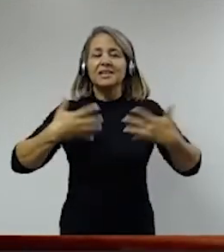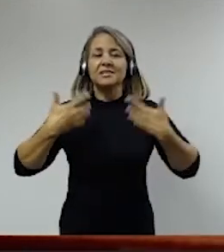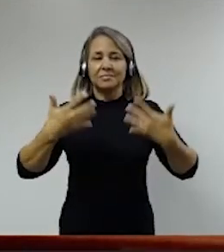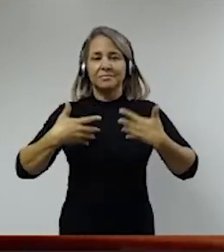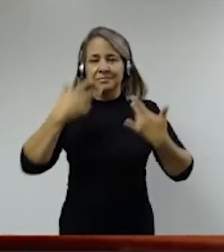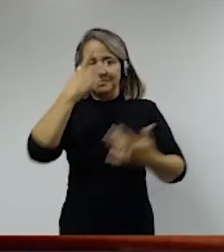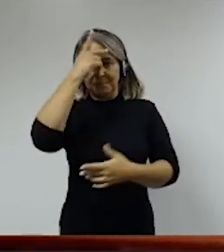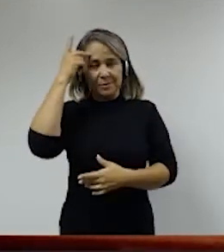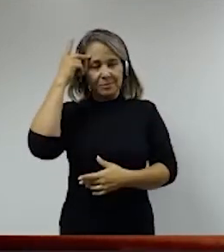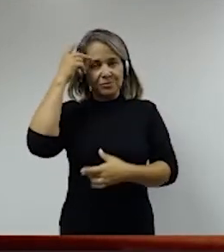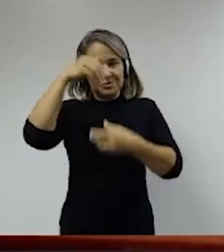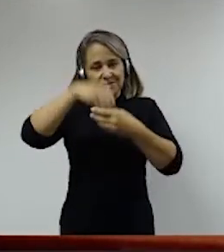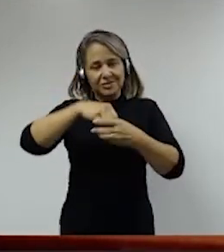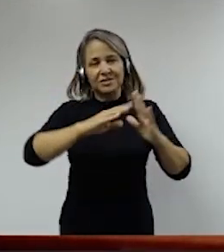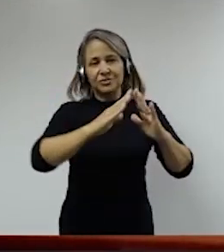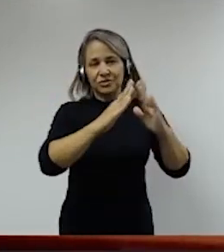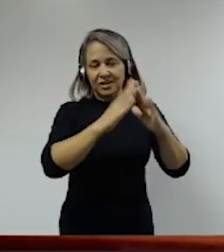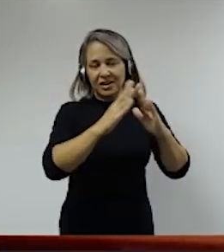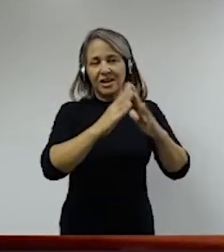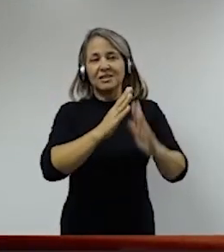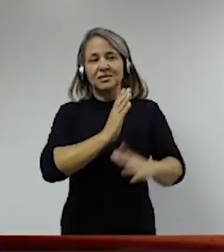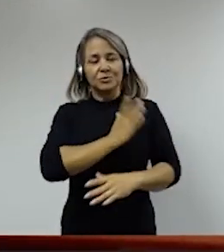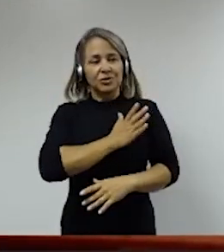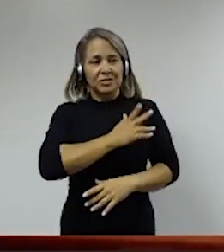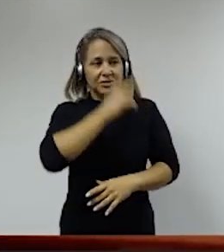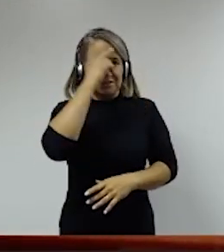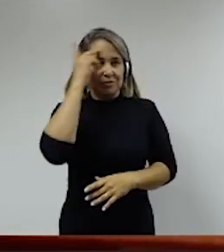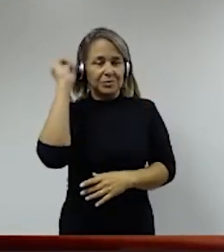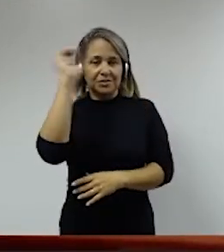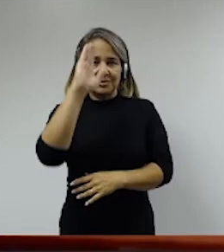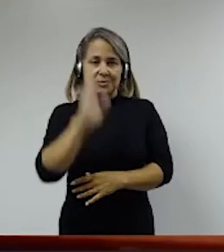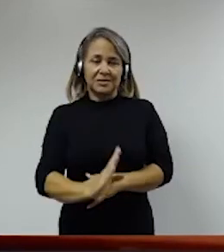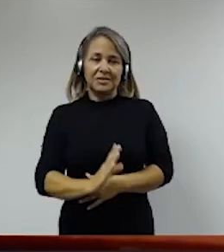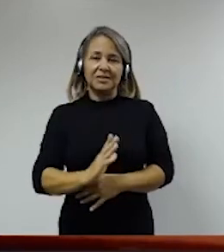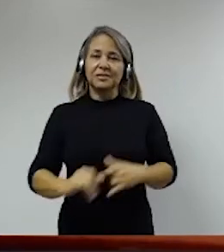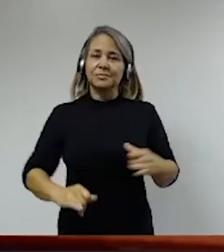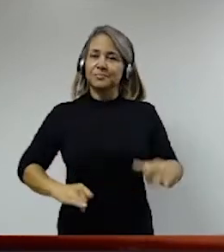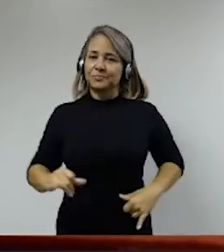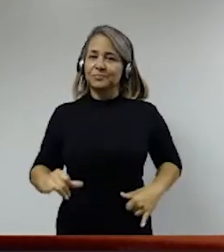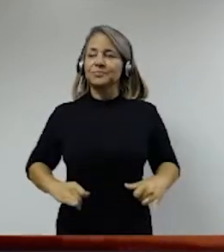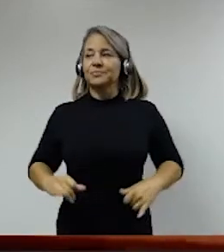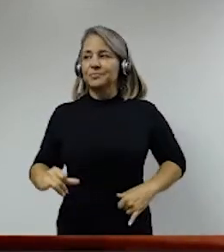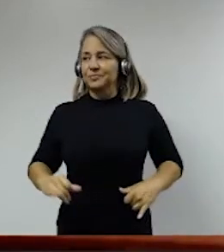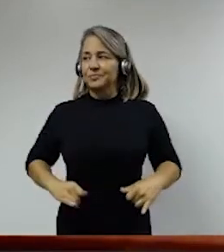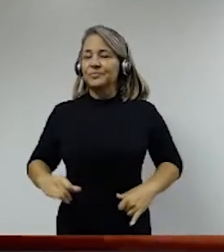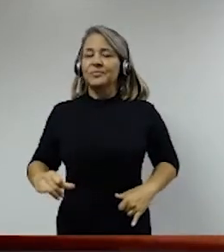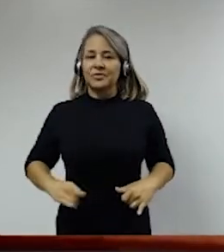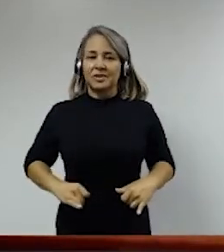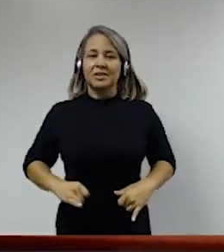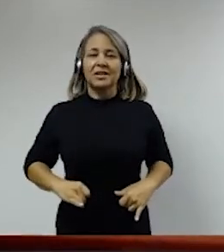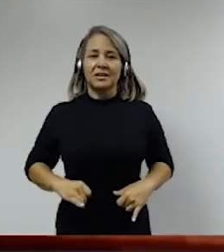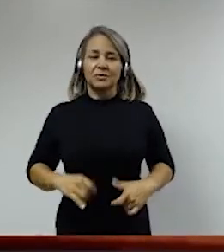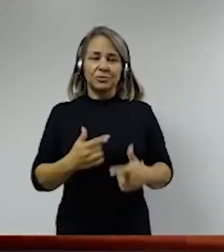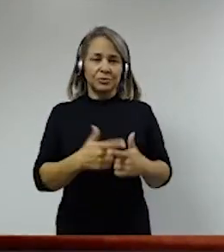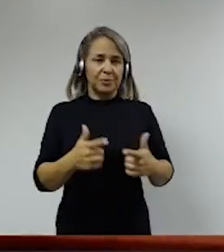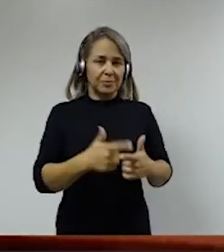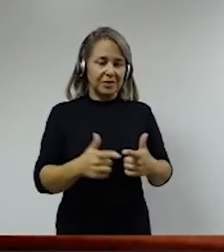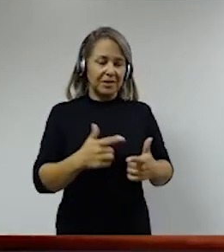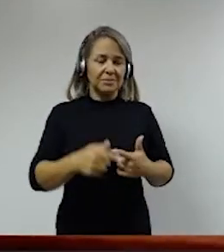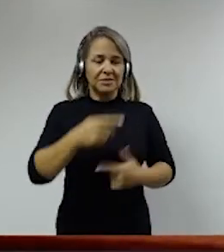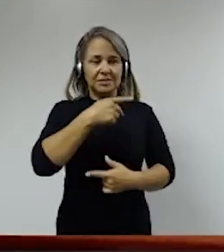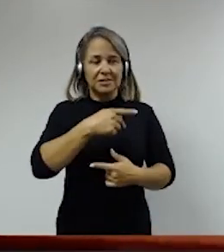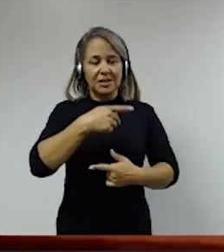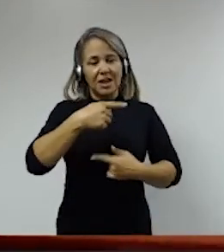calor, né, aos corações dos brasileiros que vêm sofrendo muito, né, com o descaso da política pública